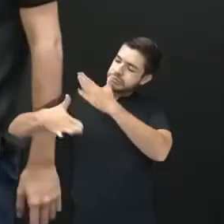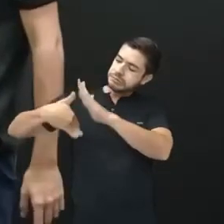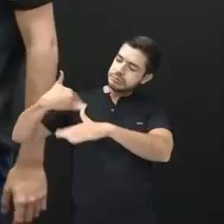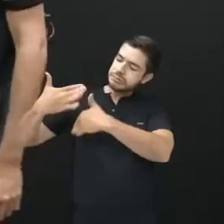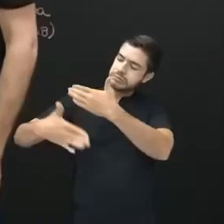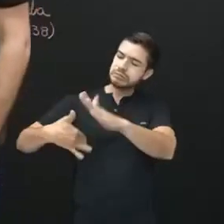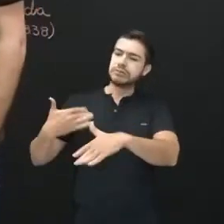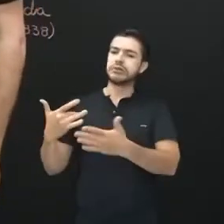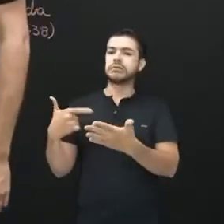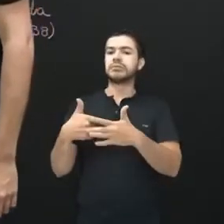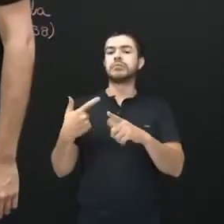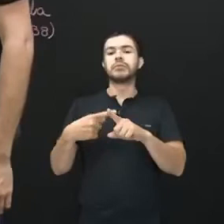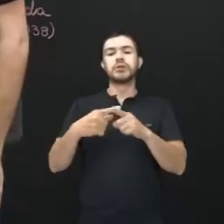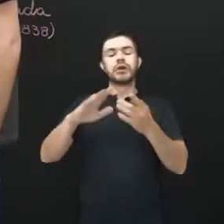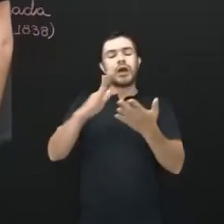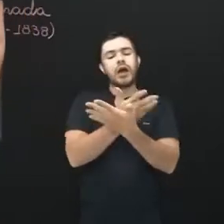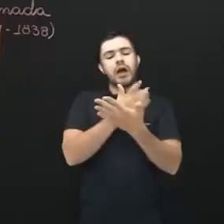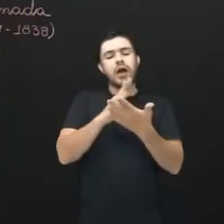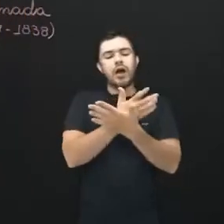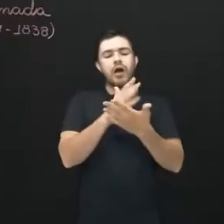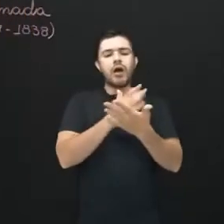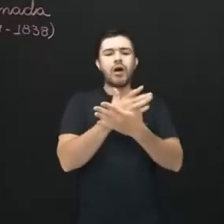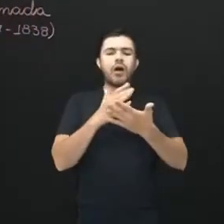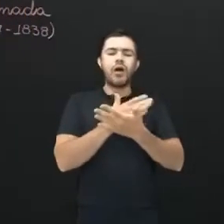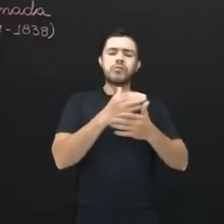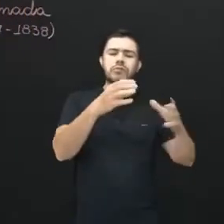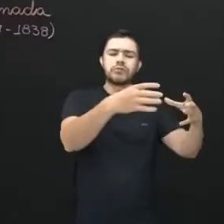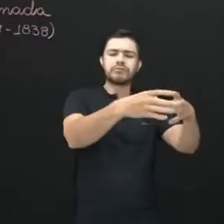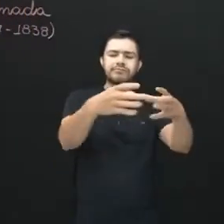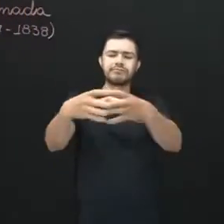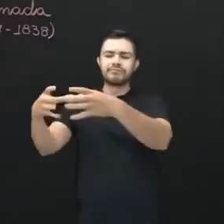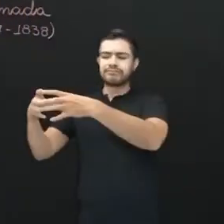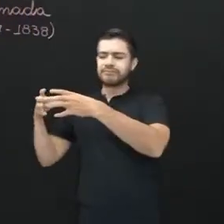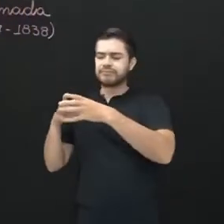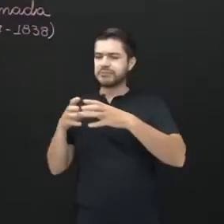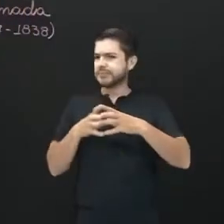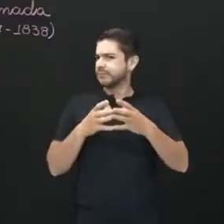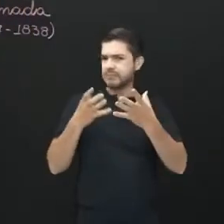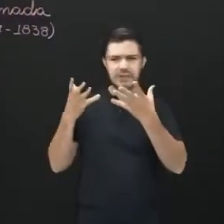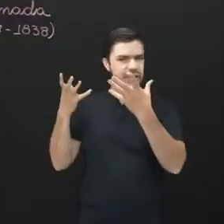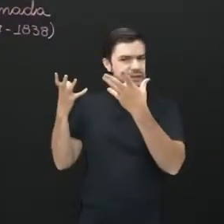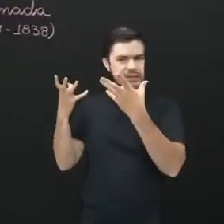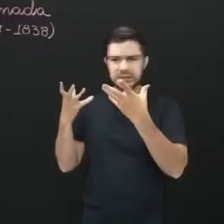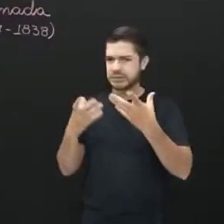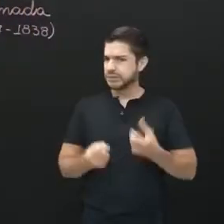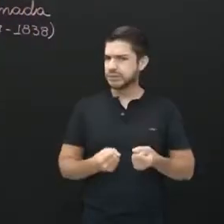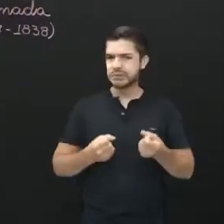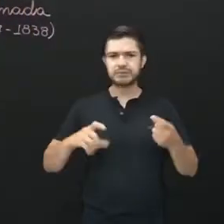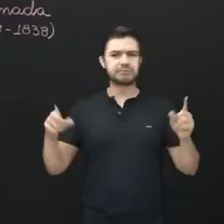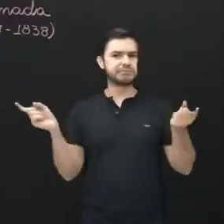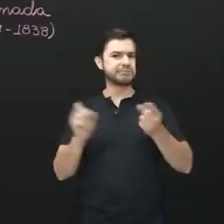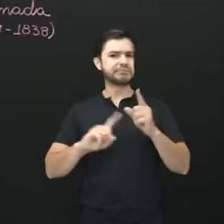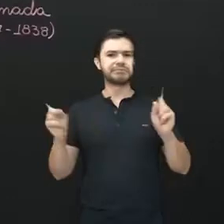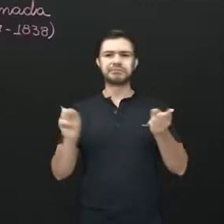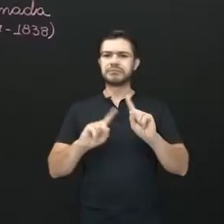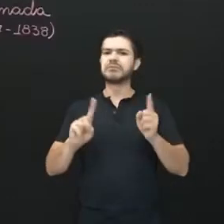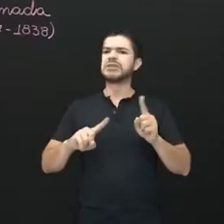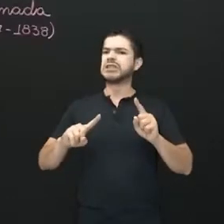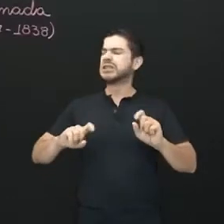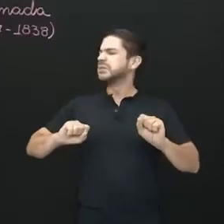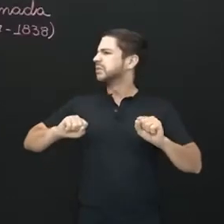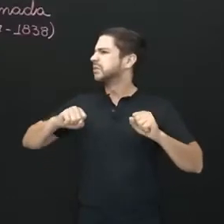algumas províncias do norte e do nordeste brasileiro não aceitaram de pronto a independência e resistiram diante do